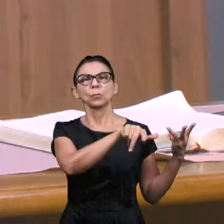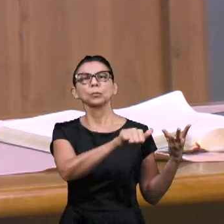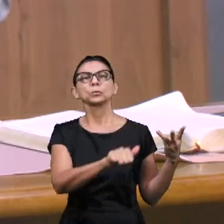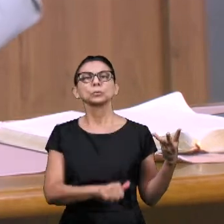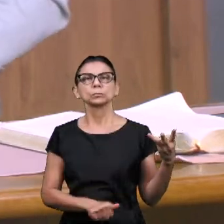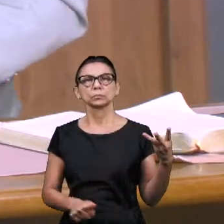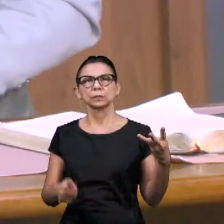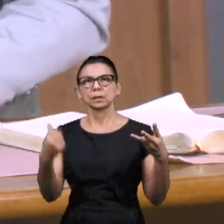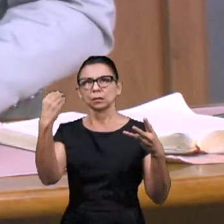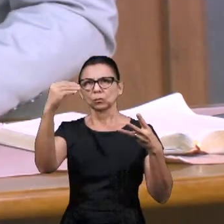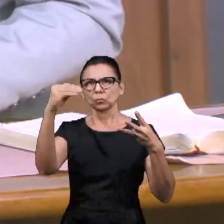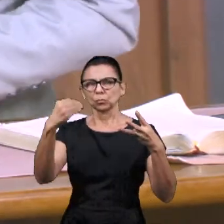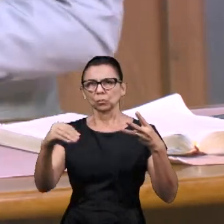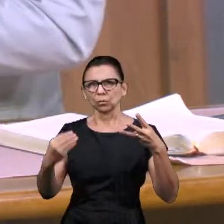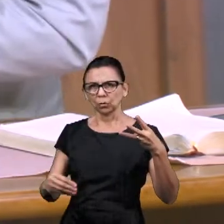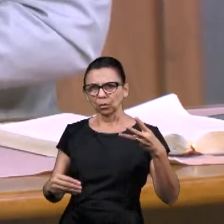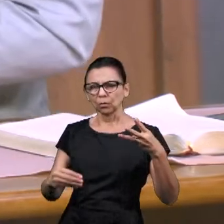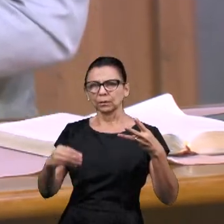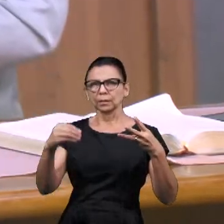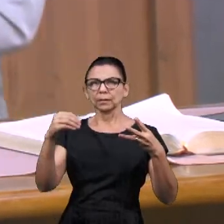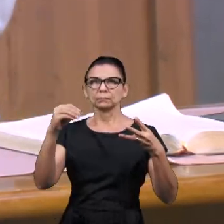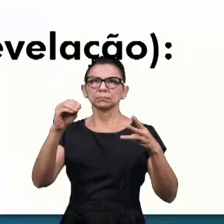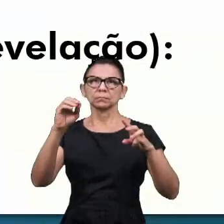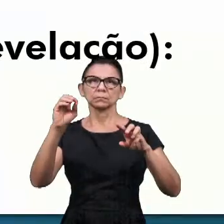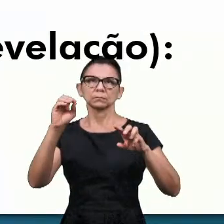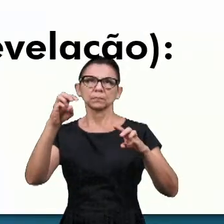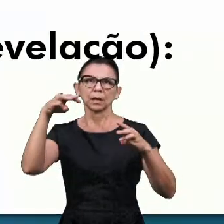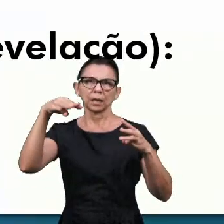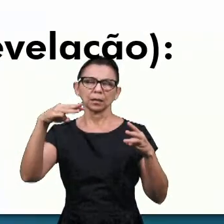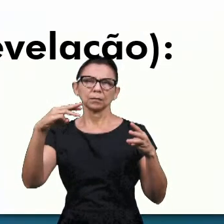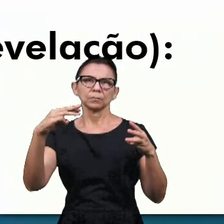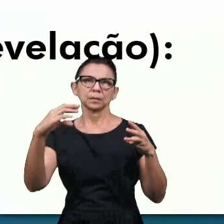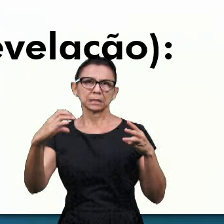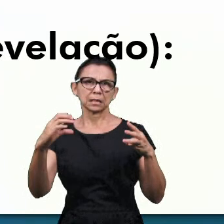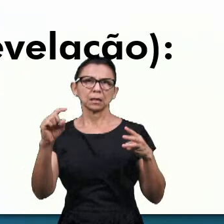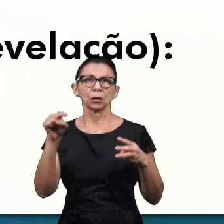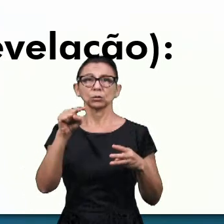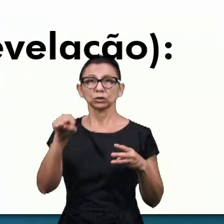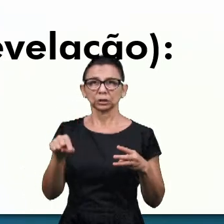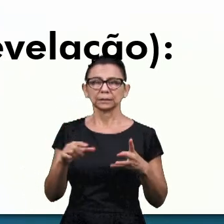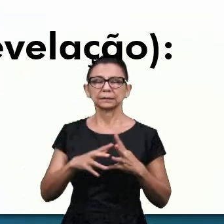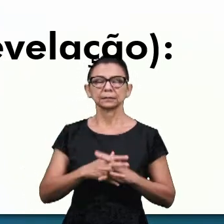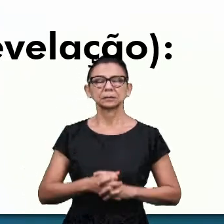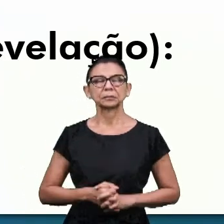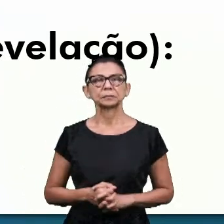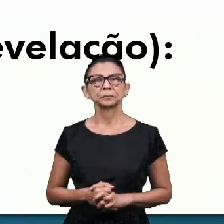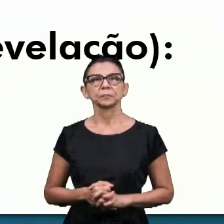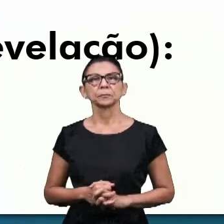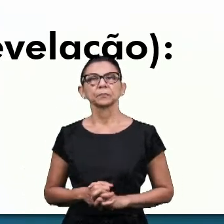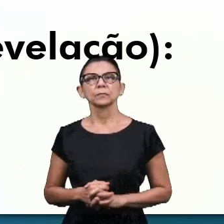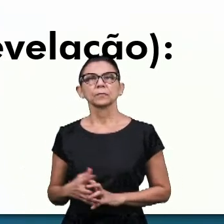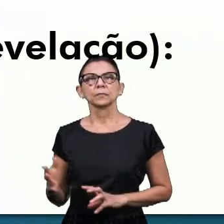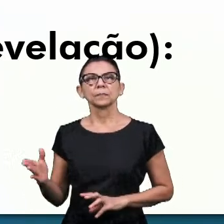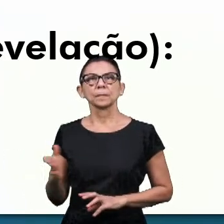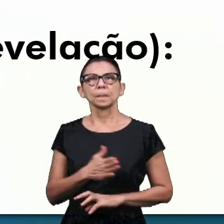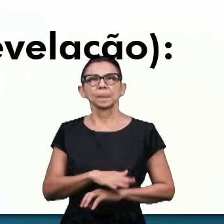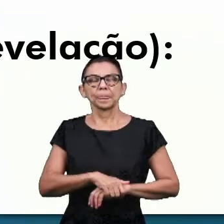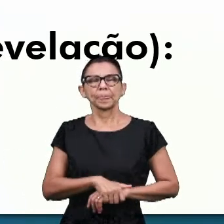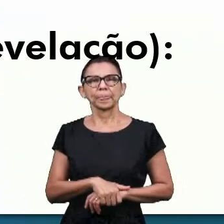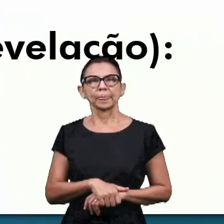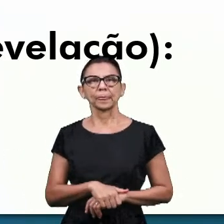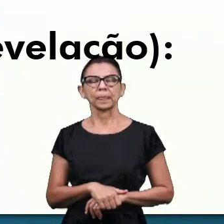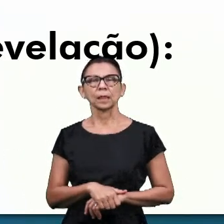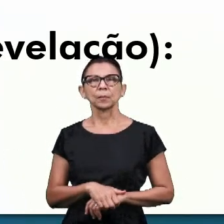certo? Vamos então agora para a terceira pergunta e aqui eu já vou dar sequência. Identifique na parábola do grão de mostarda,